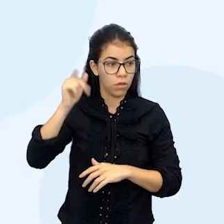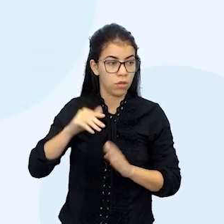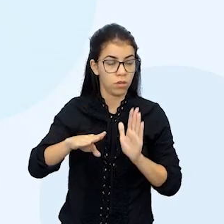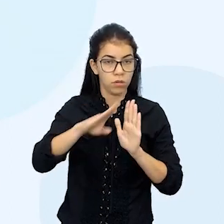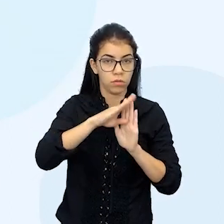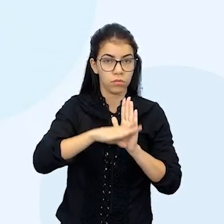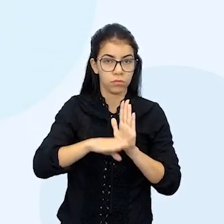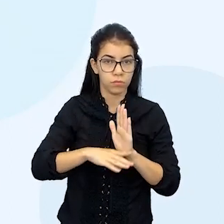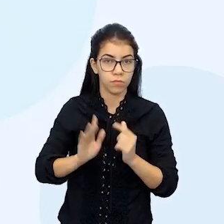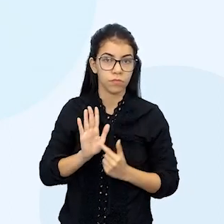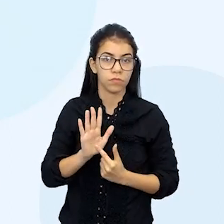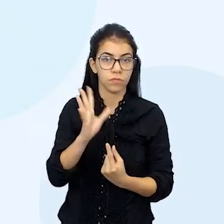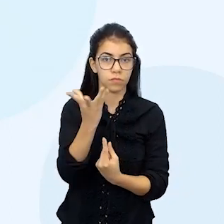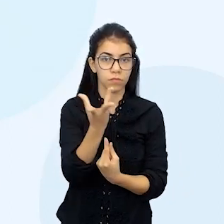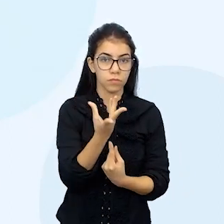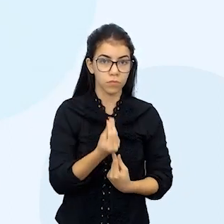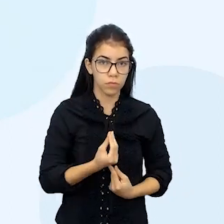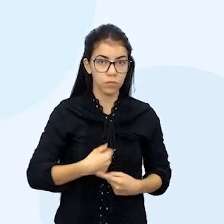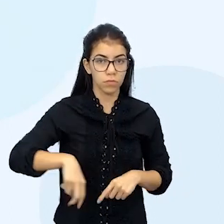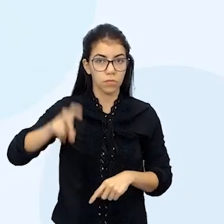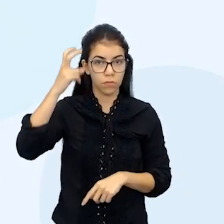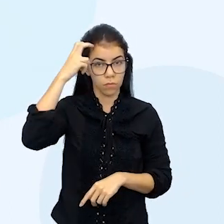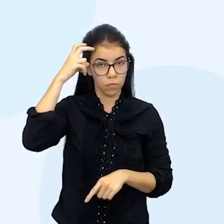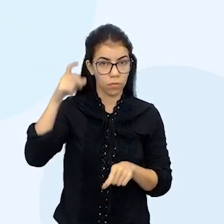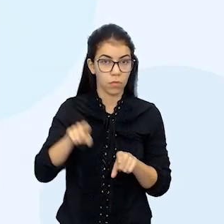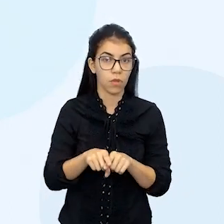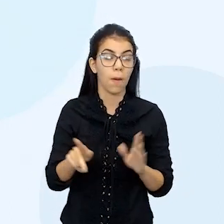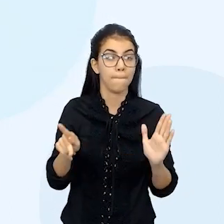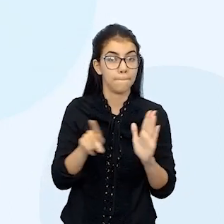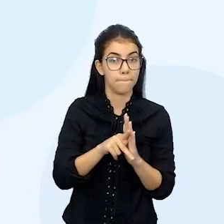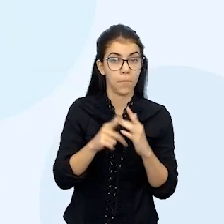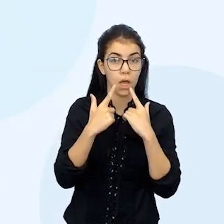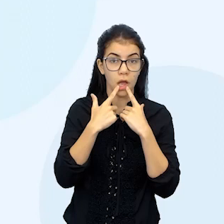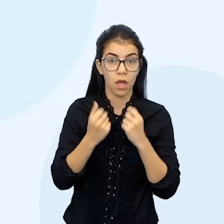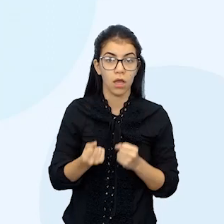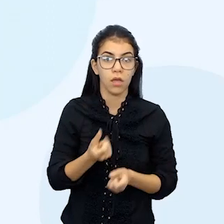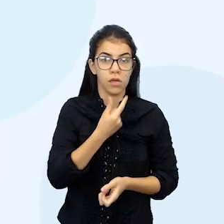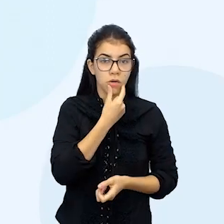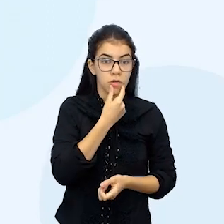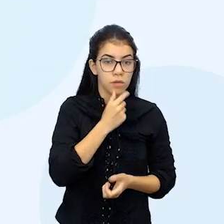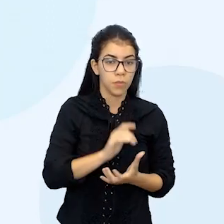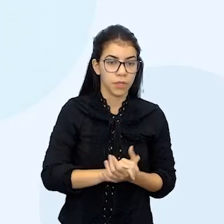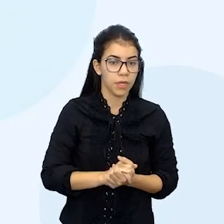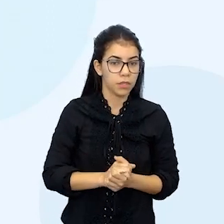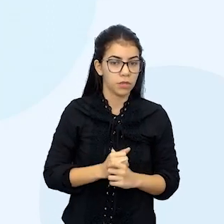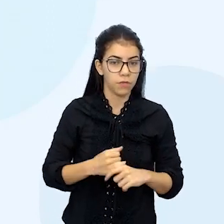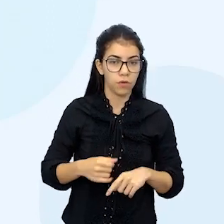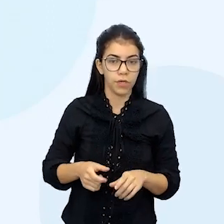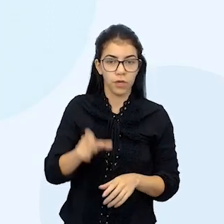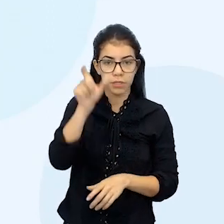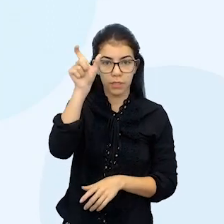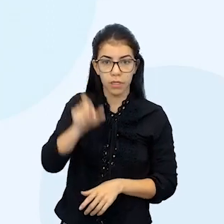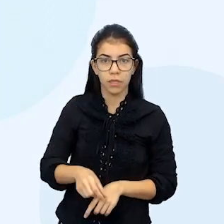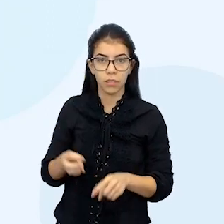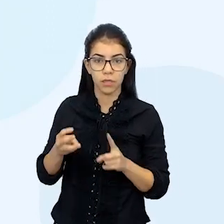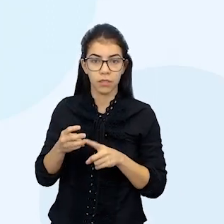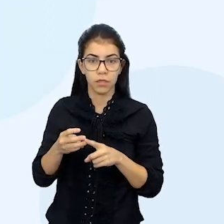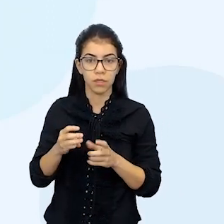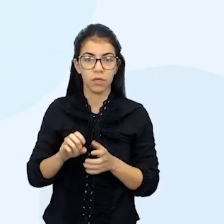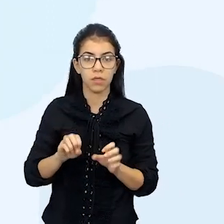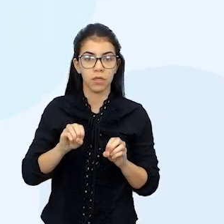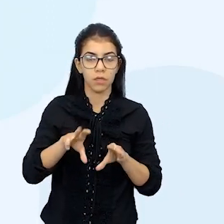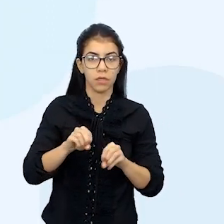contato com manifestações artísticas culturais vinculadas à língua inglesa. E a última coluna, a coluna de educação física, que